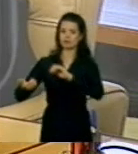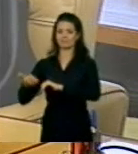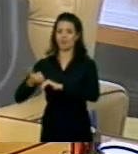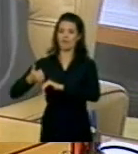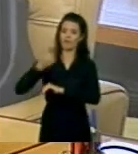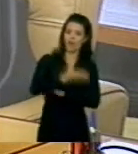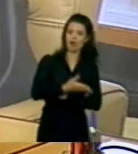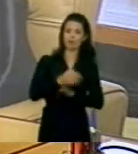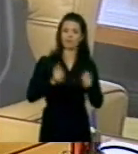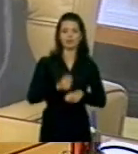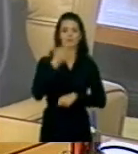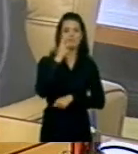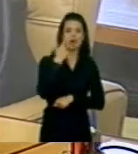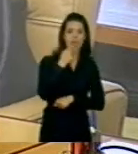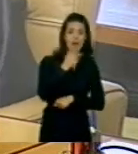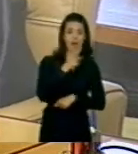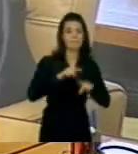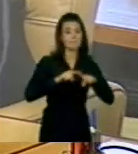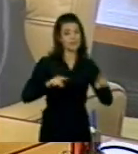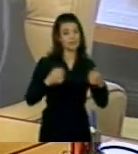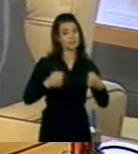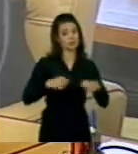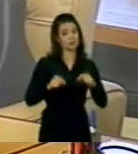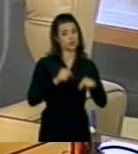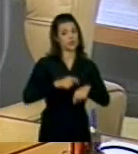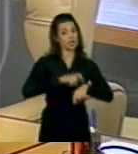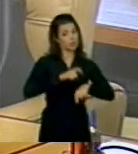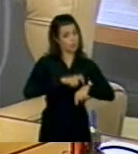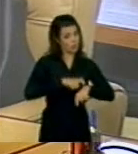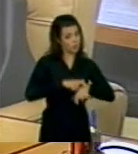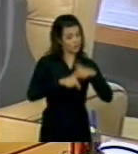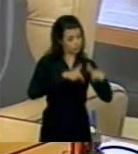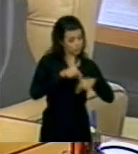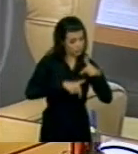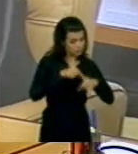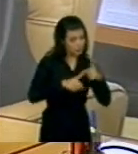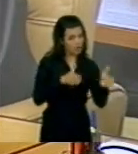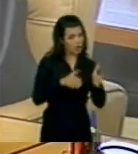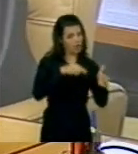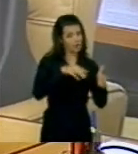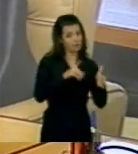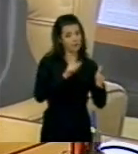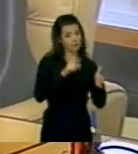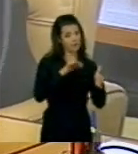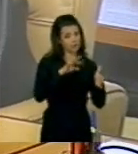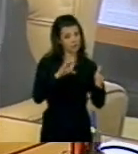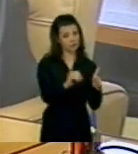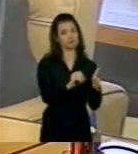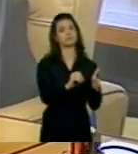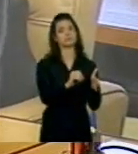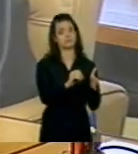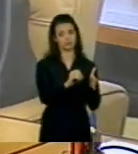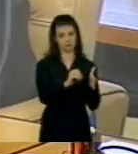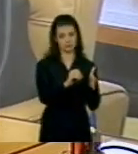Casa Legislativa, desde que cumpre insistir, disse Sua Excelência, com